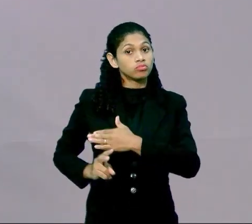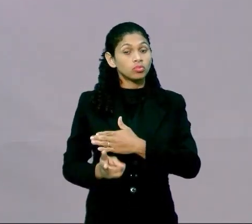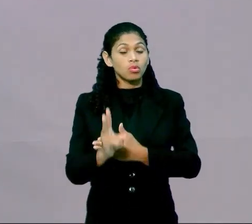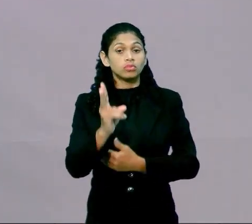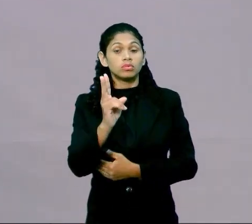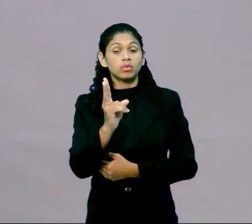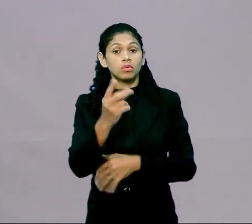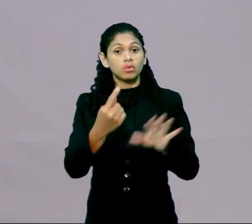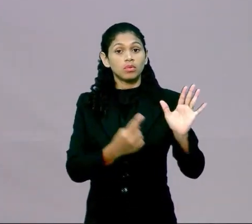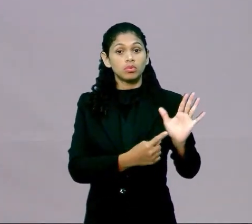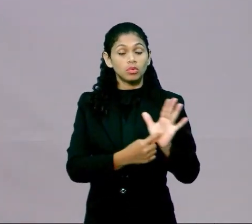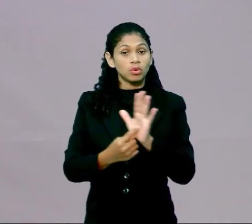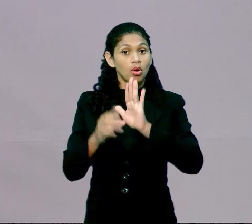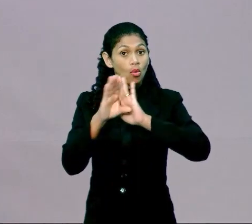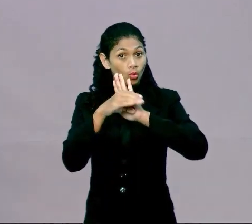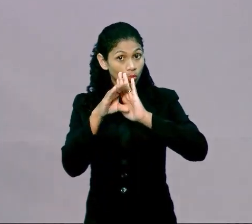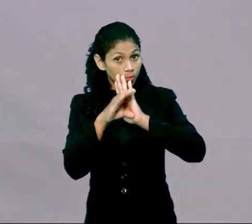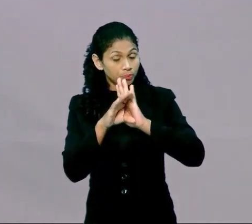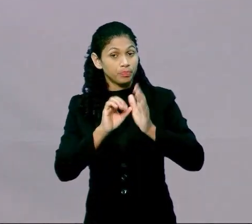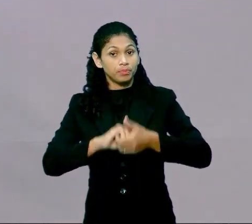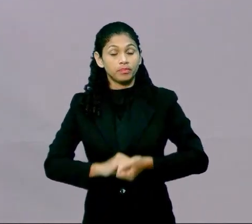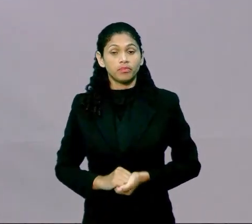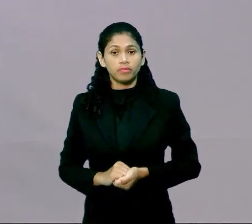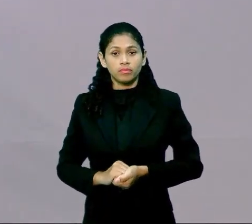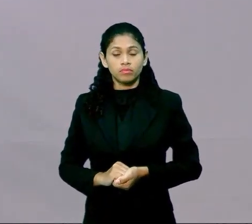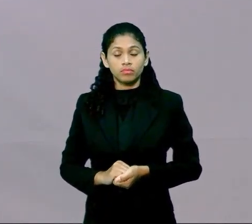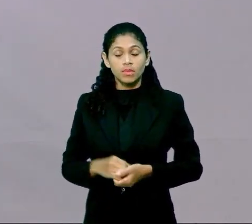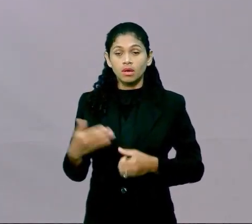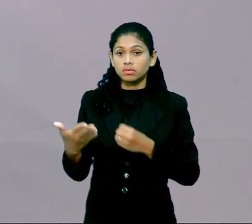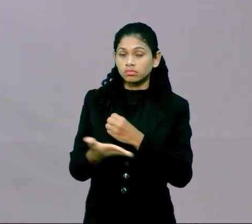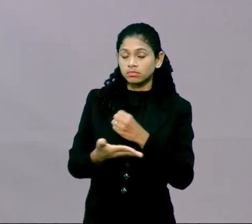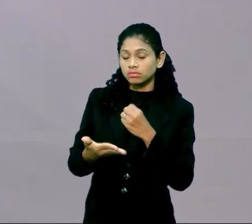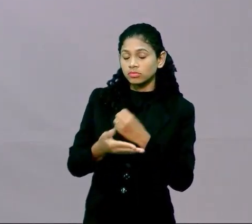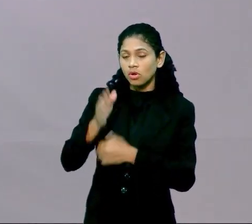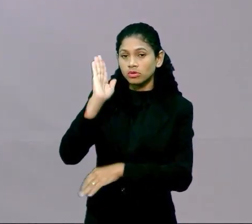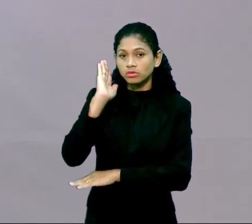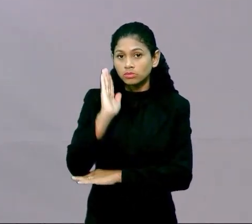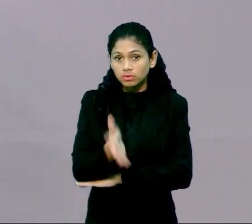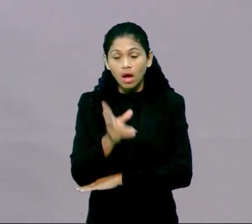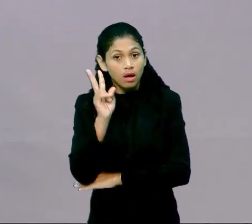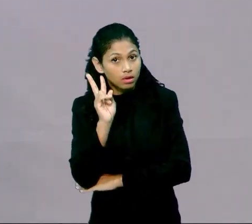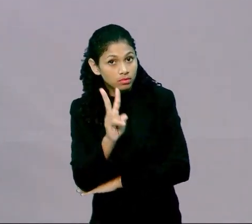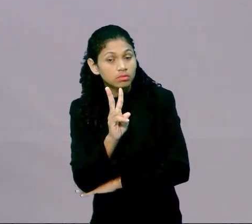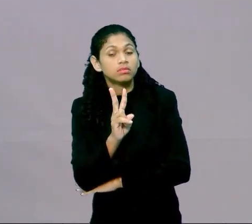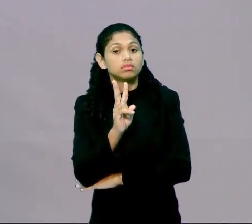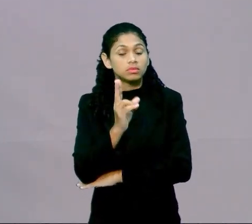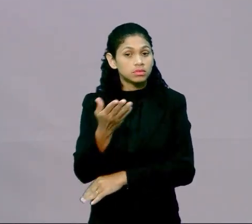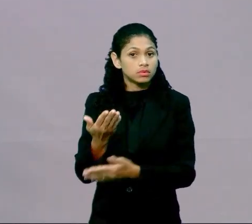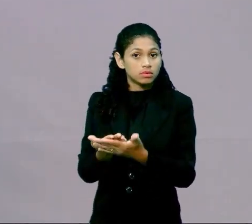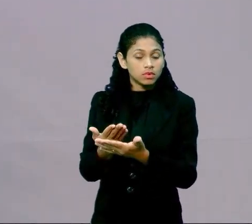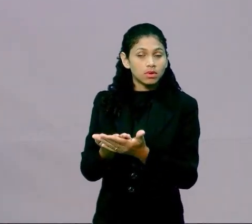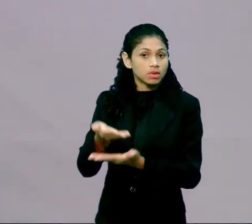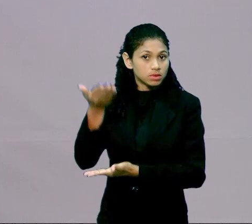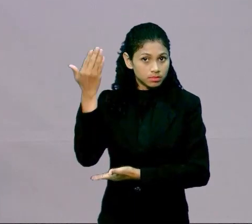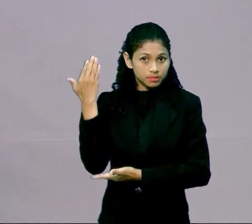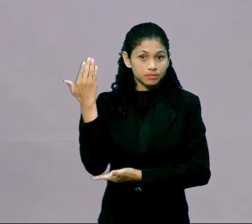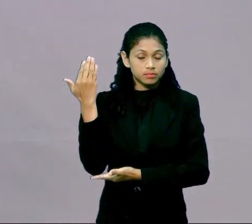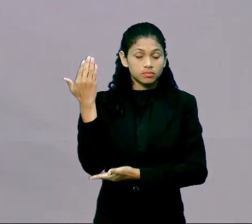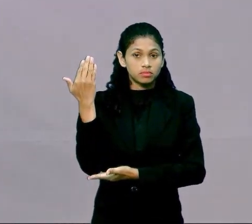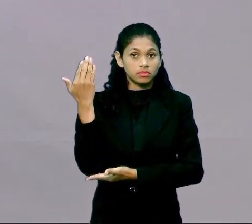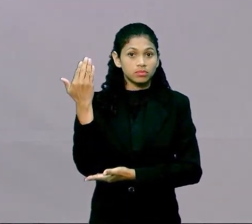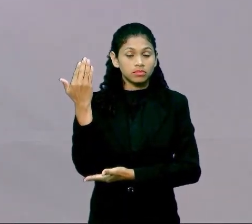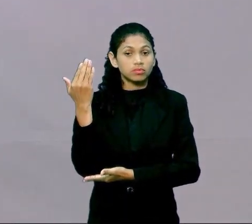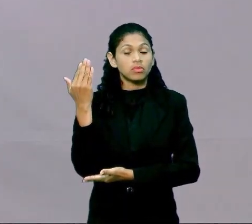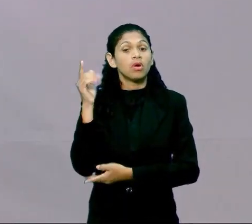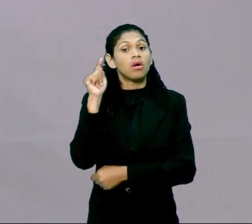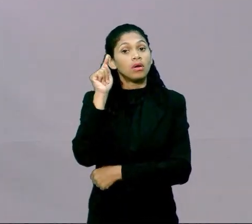à exposição do conteúdo. Conforme nós vimos ao longo de videoaulas anteriores, e que inclusive você